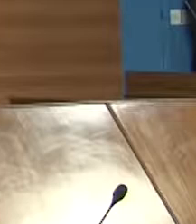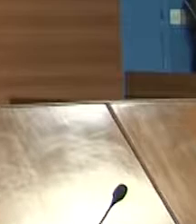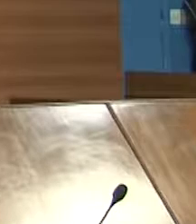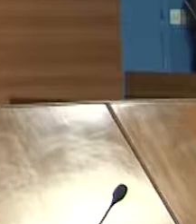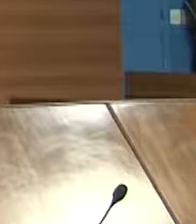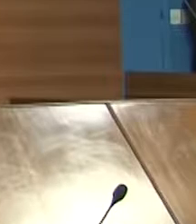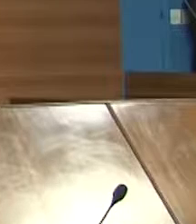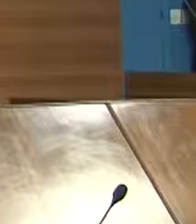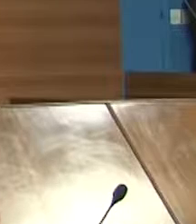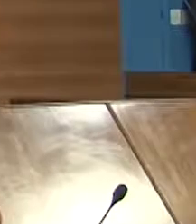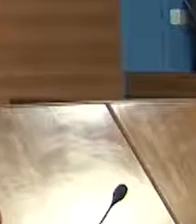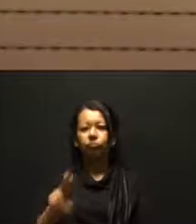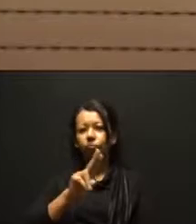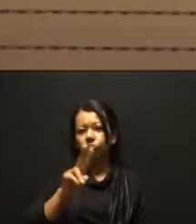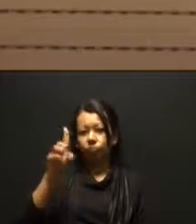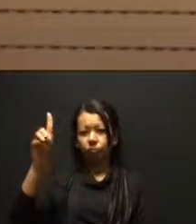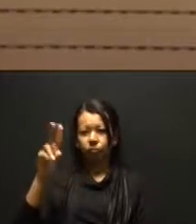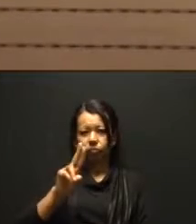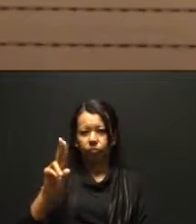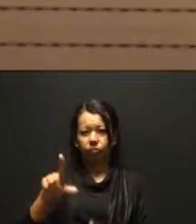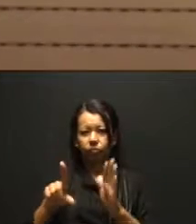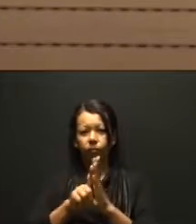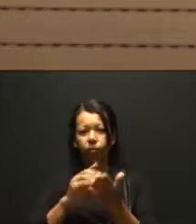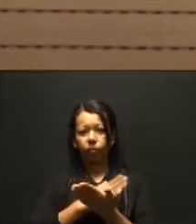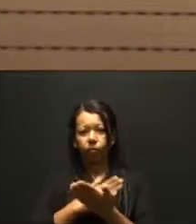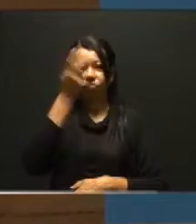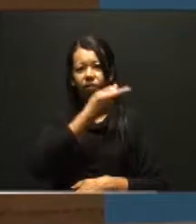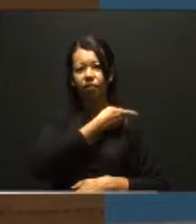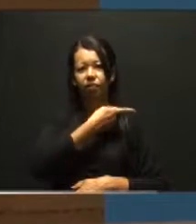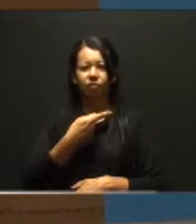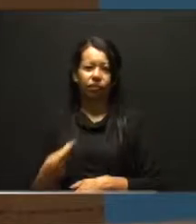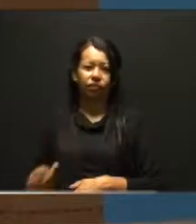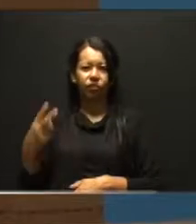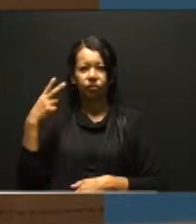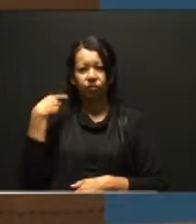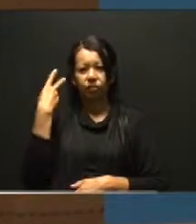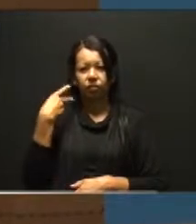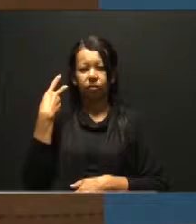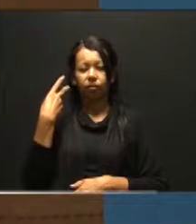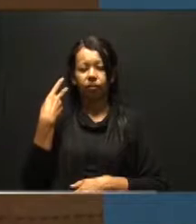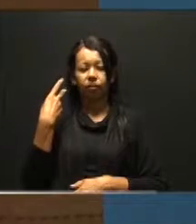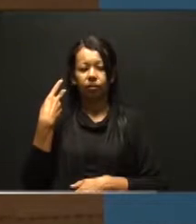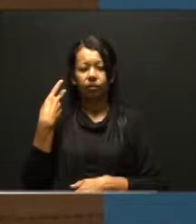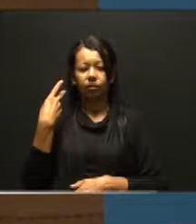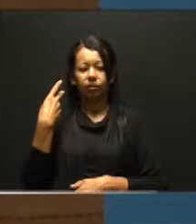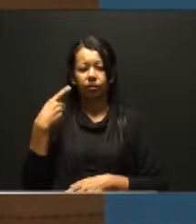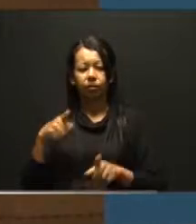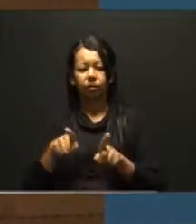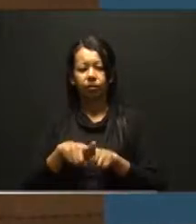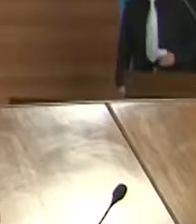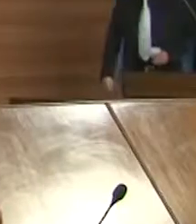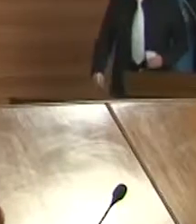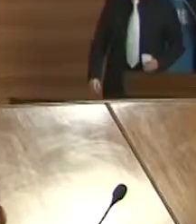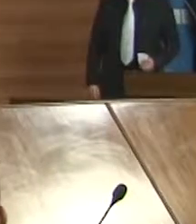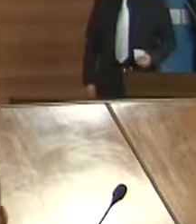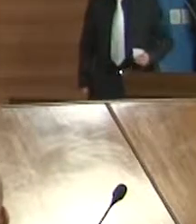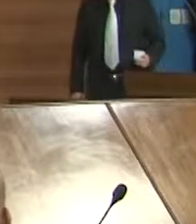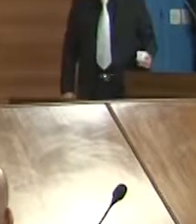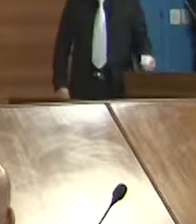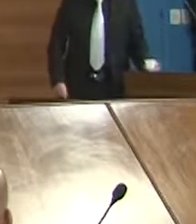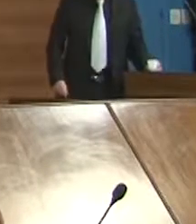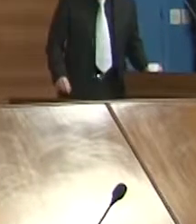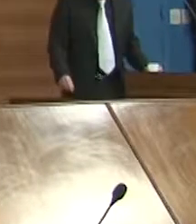Em conformidade com o regimento, na 17ª sessão ordinária, o vereador Agnaldo Araújo apresentou o requerimento em